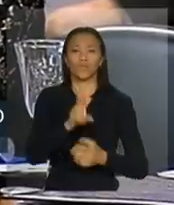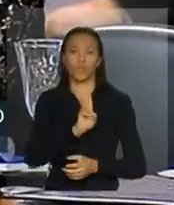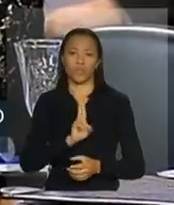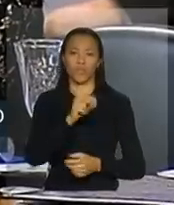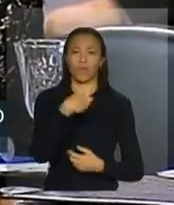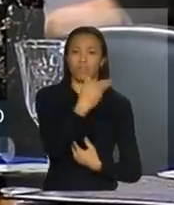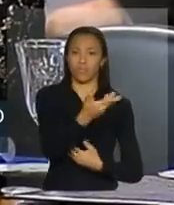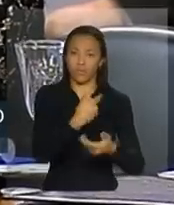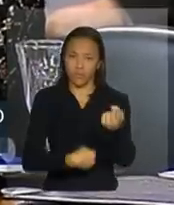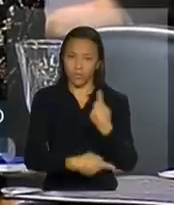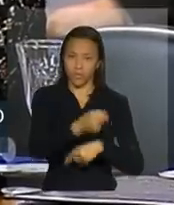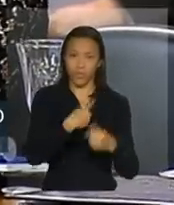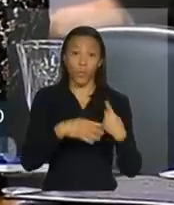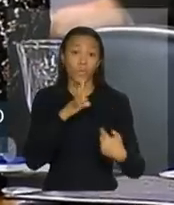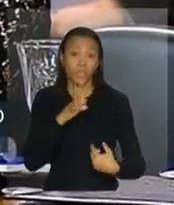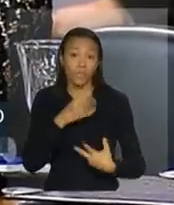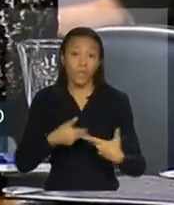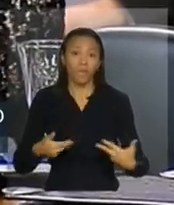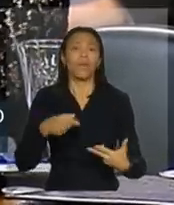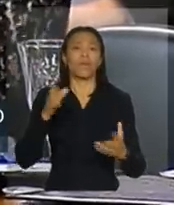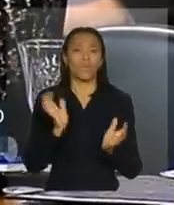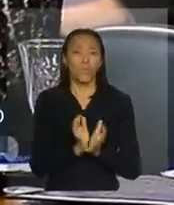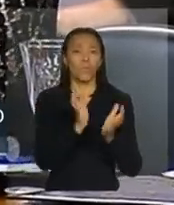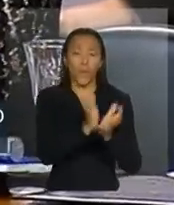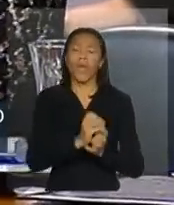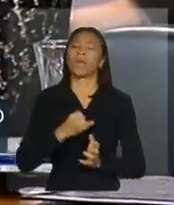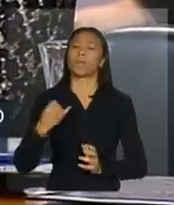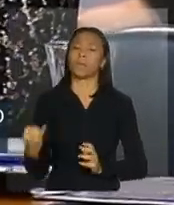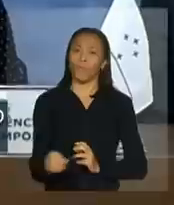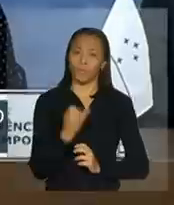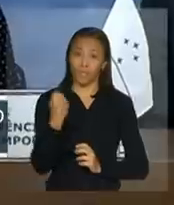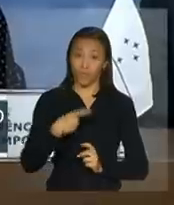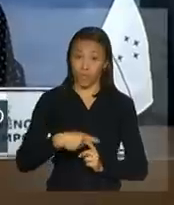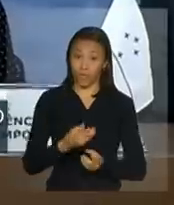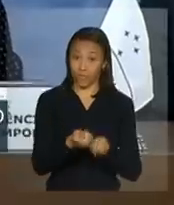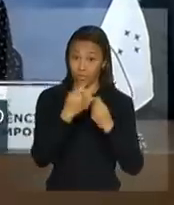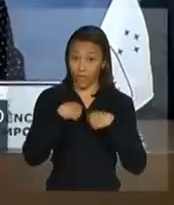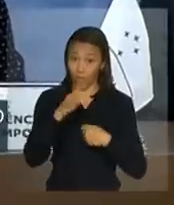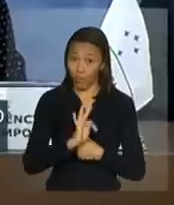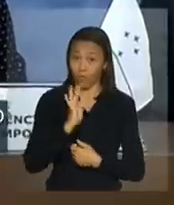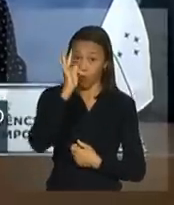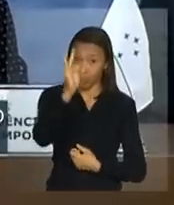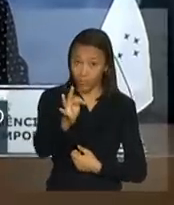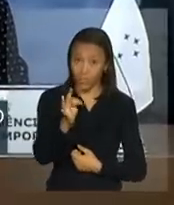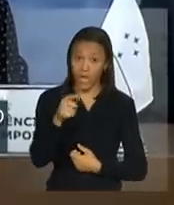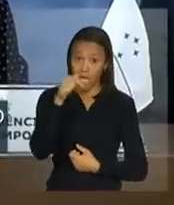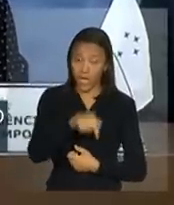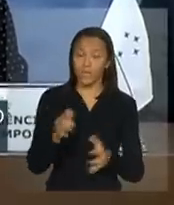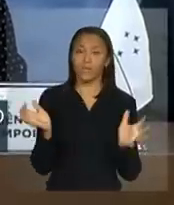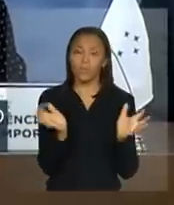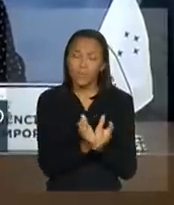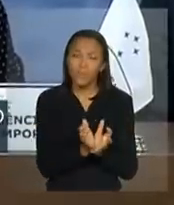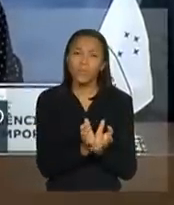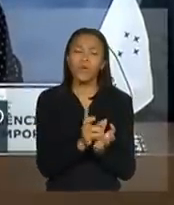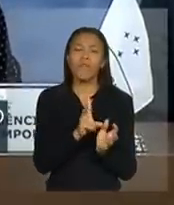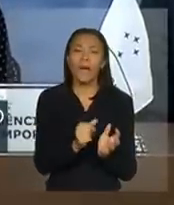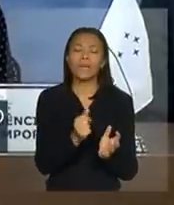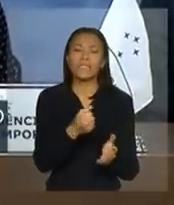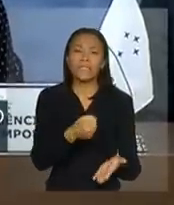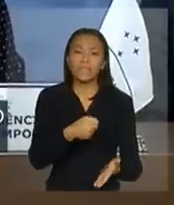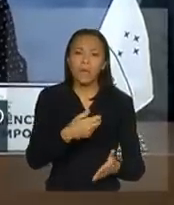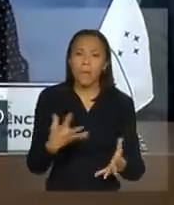setores muito importantes para nós, setores portadores de futuro. Esses setores contribuem para